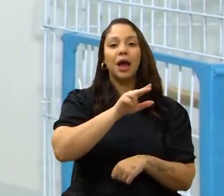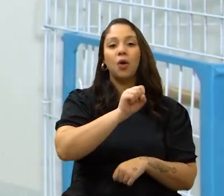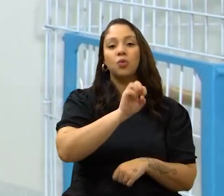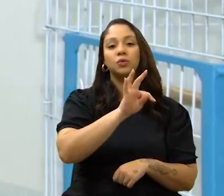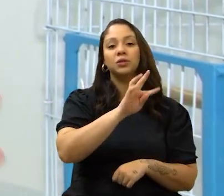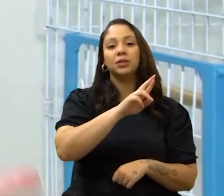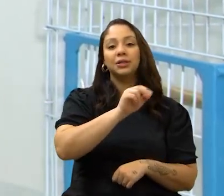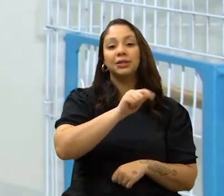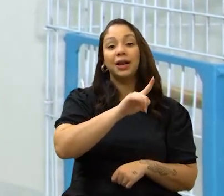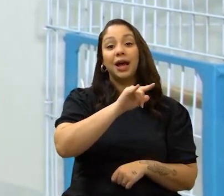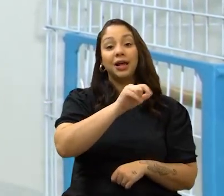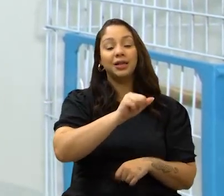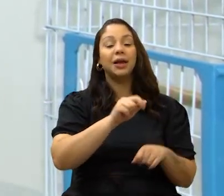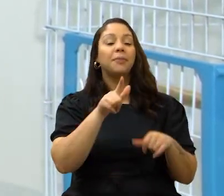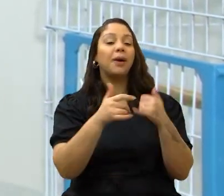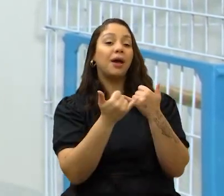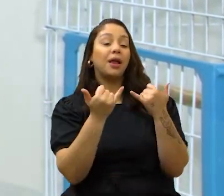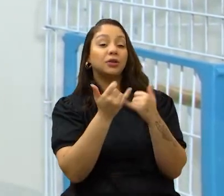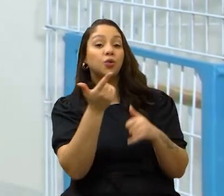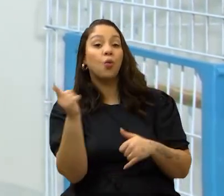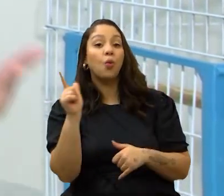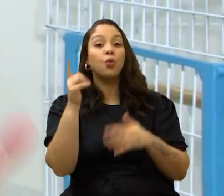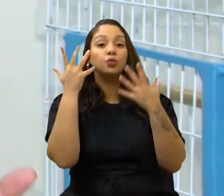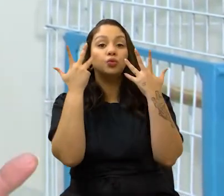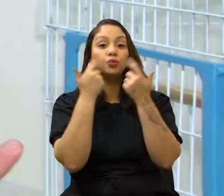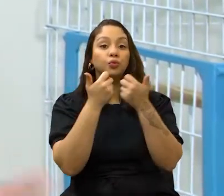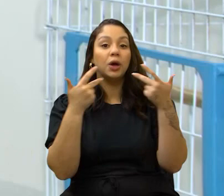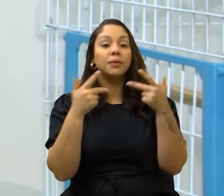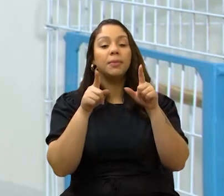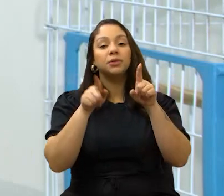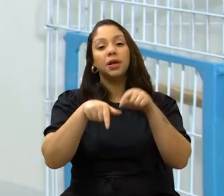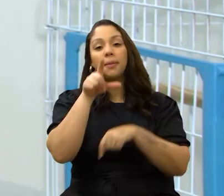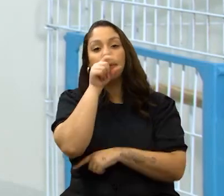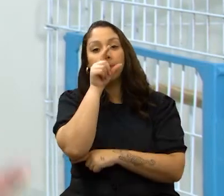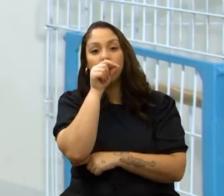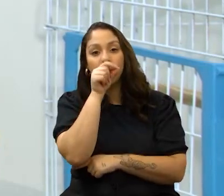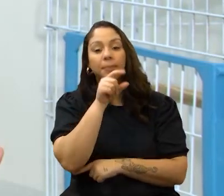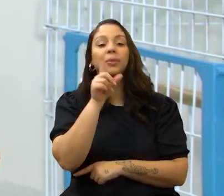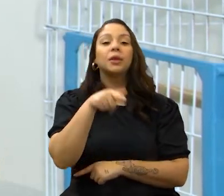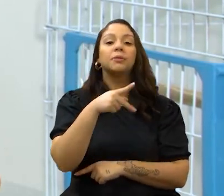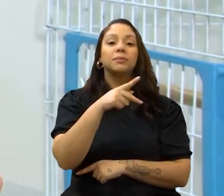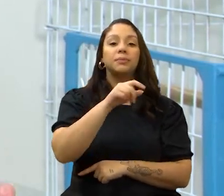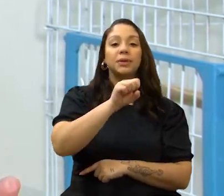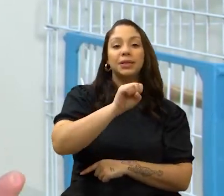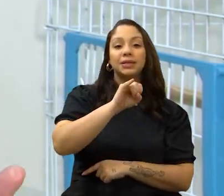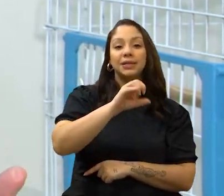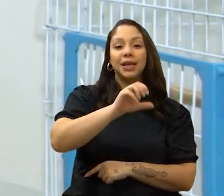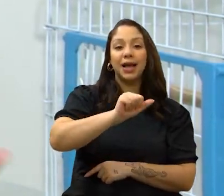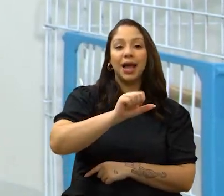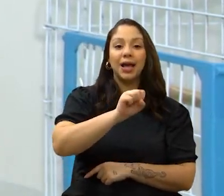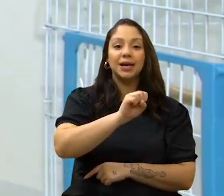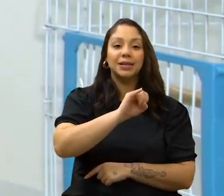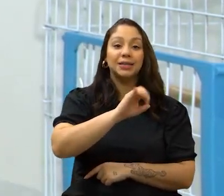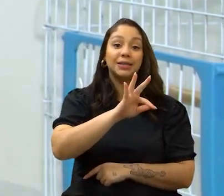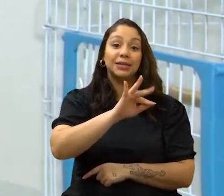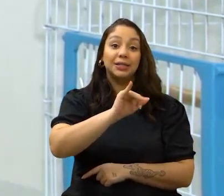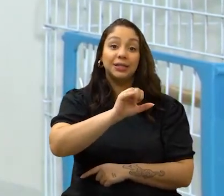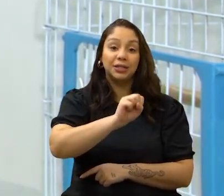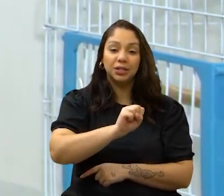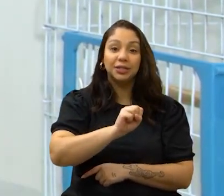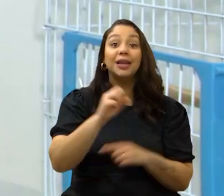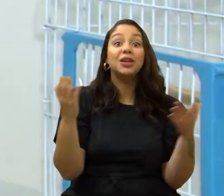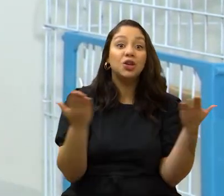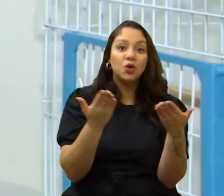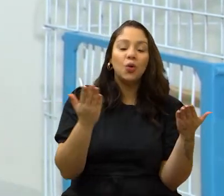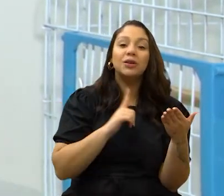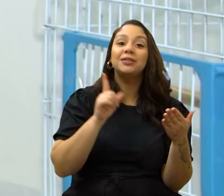como se fosse uma prima distante da cacatua. Elas são da mesma família, elas pertencem à mesma família dos psitacídeos, né? Só que hoje em